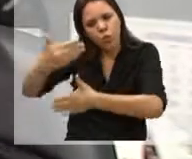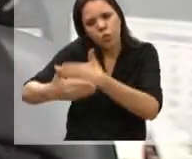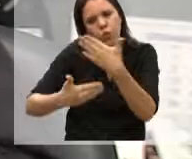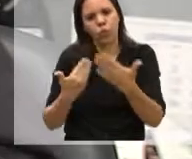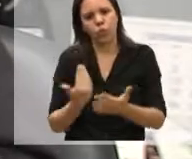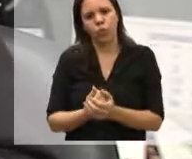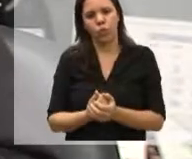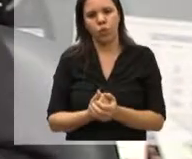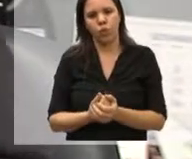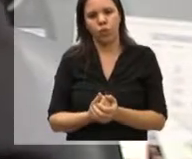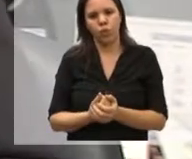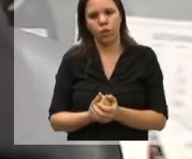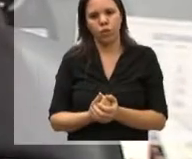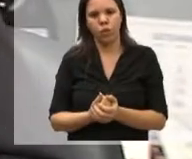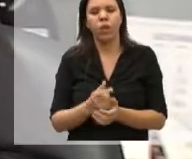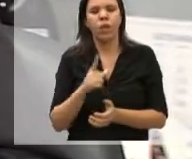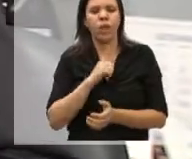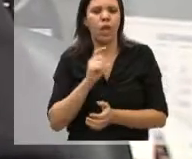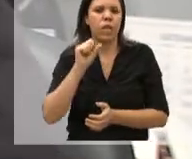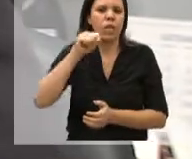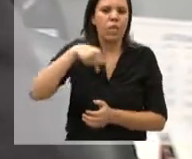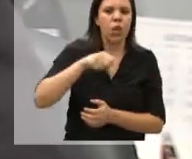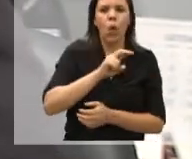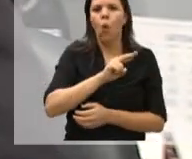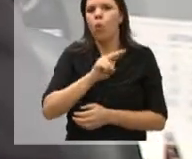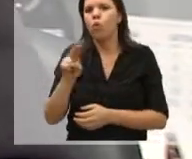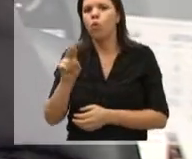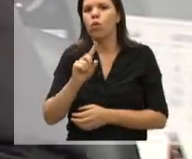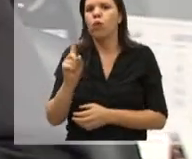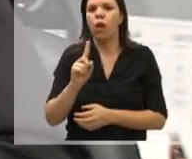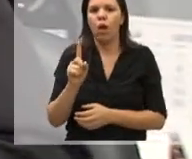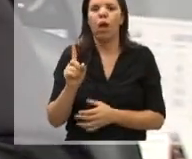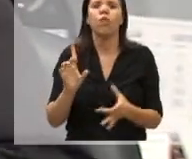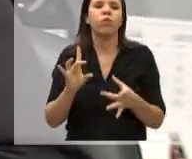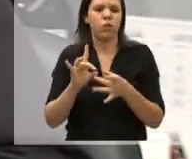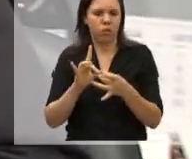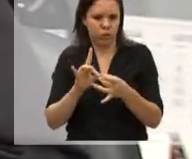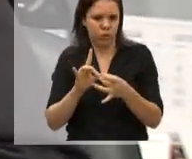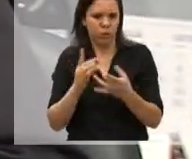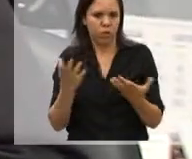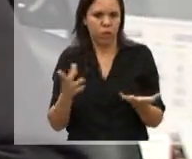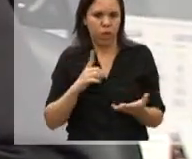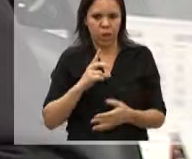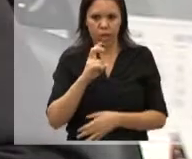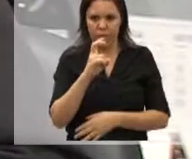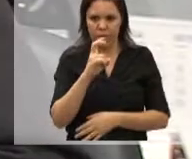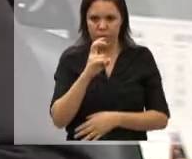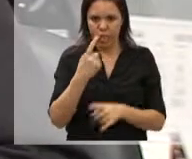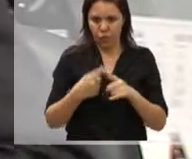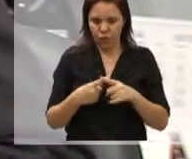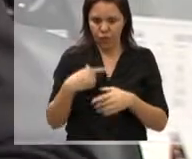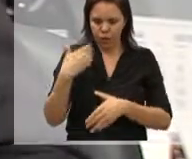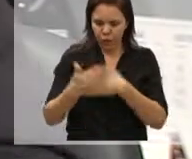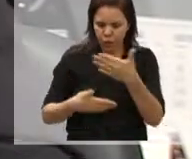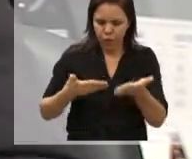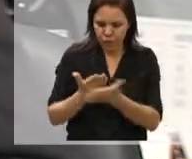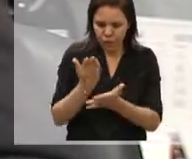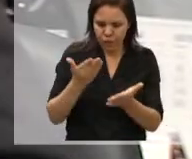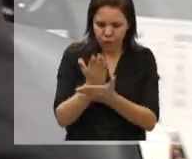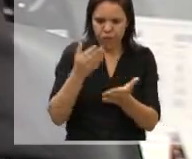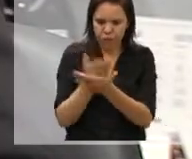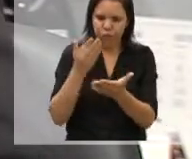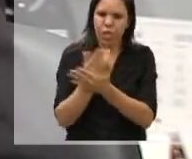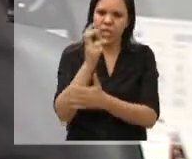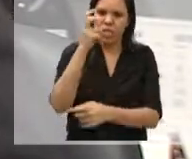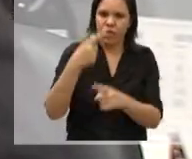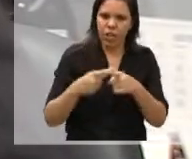nome para que haja ou não a aprovação da sociedade. E eu tenho tido nesses 5 mandatos uma aprovação sempre entre os